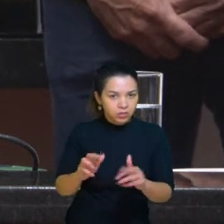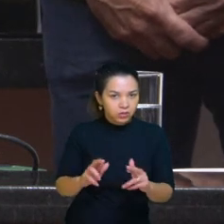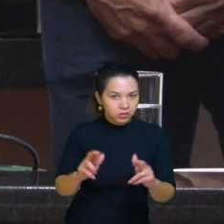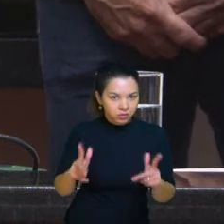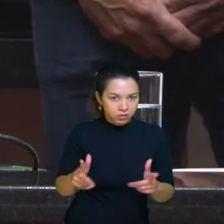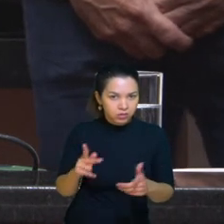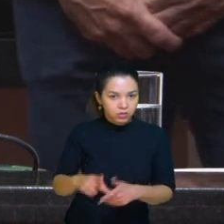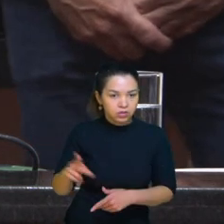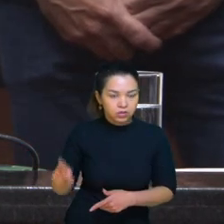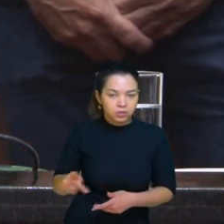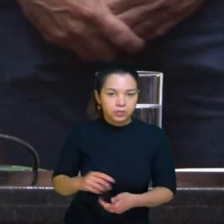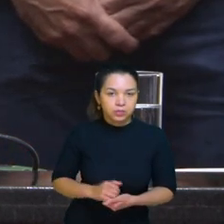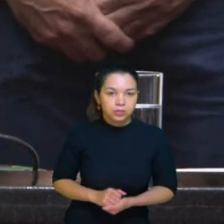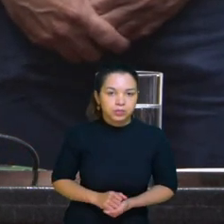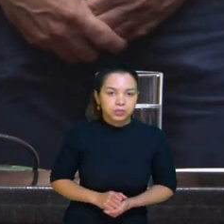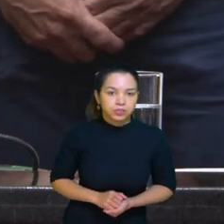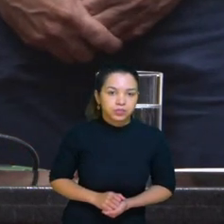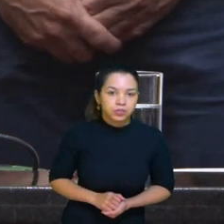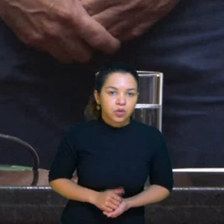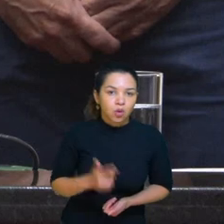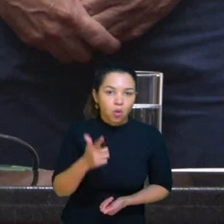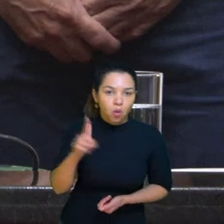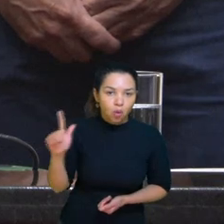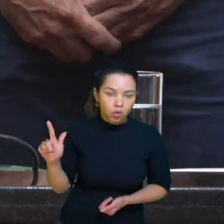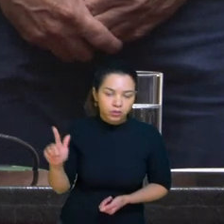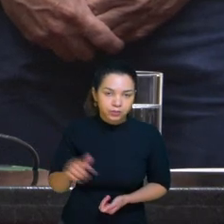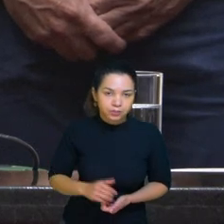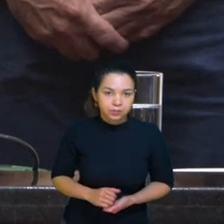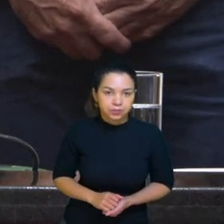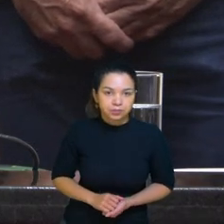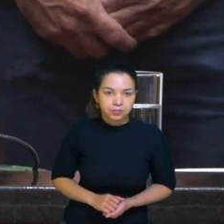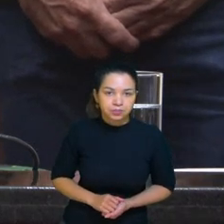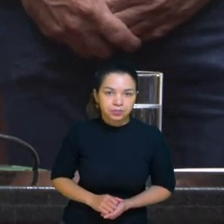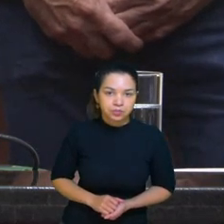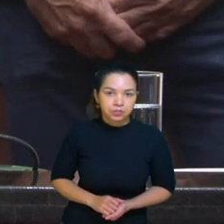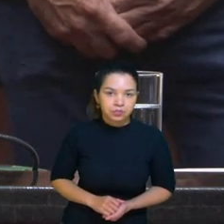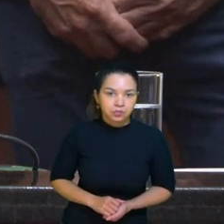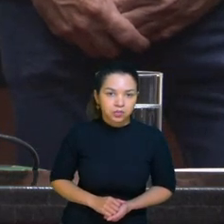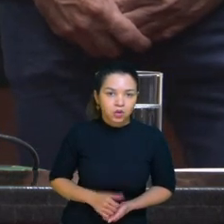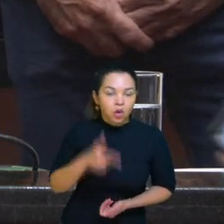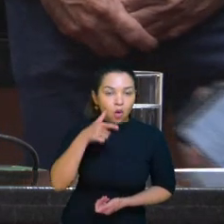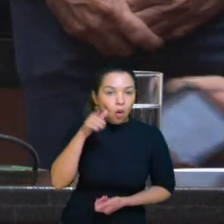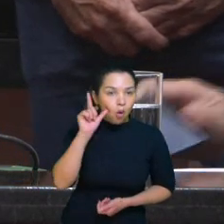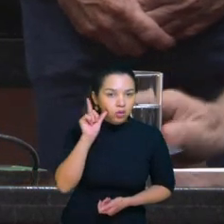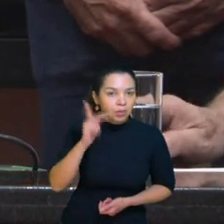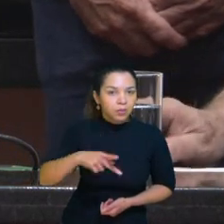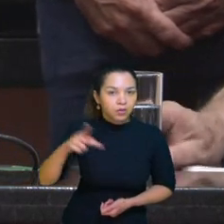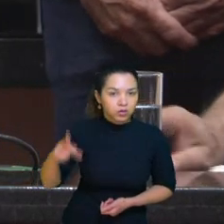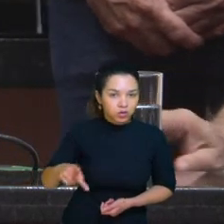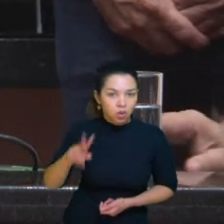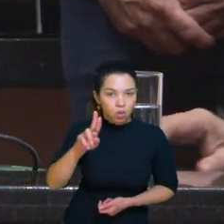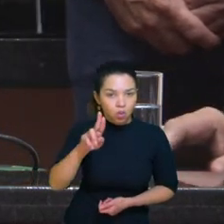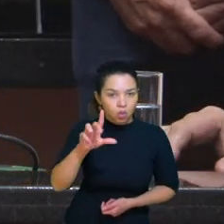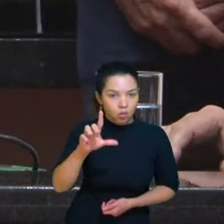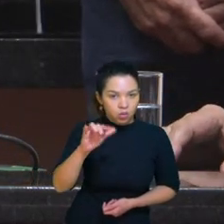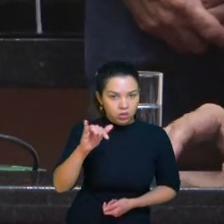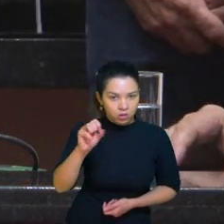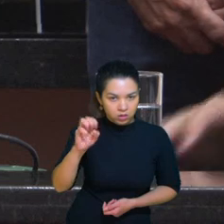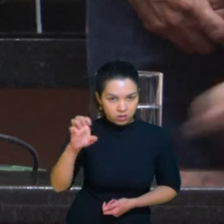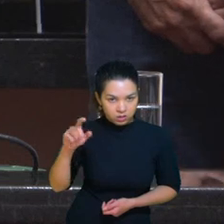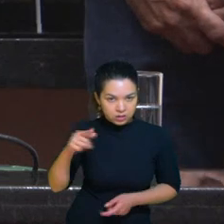esses professores outra questão ah ontem o Professor Ulisses mostrou vários dados